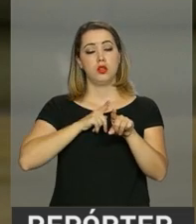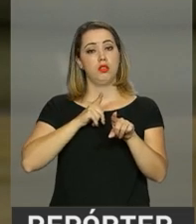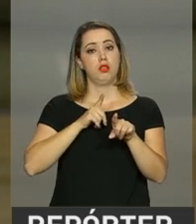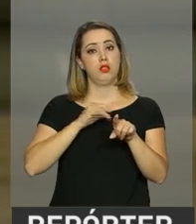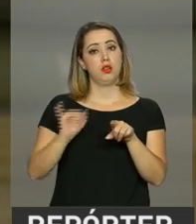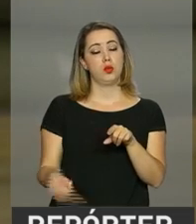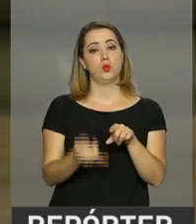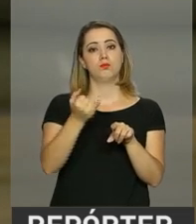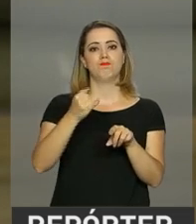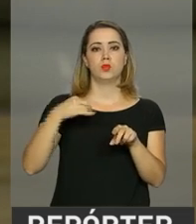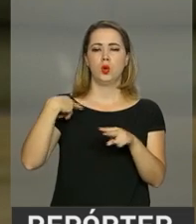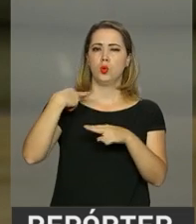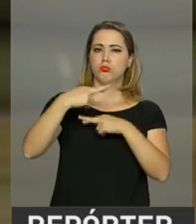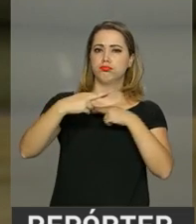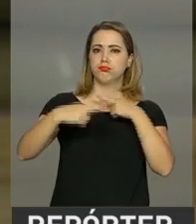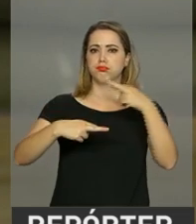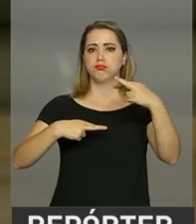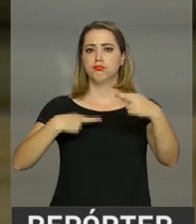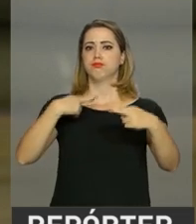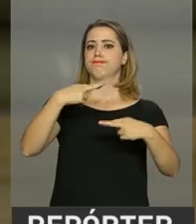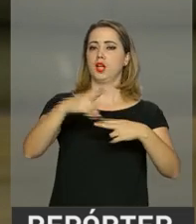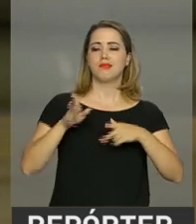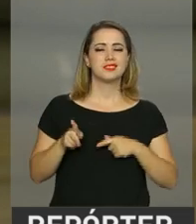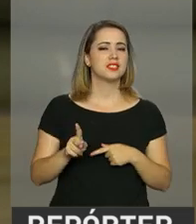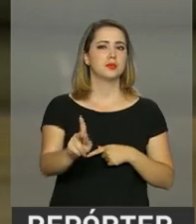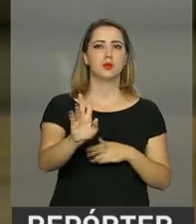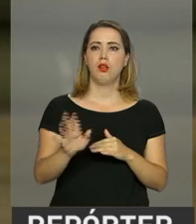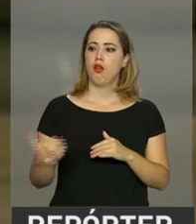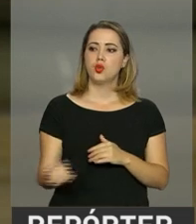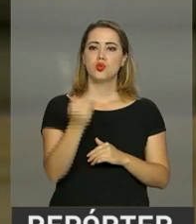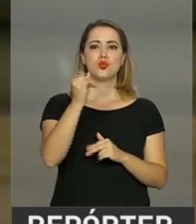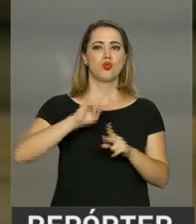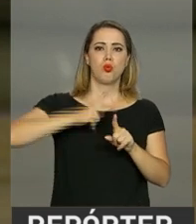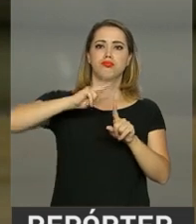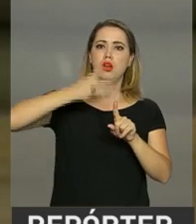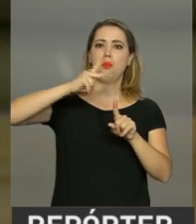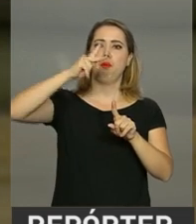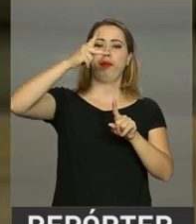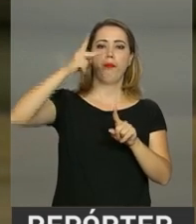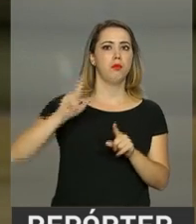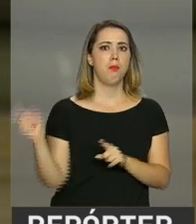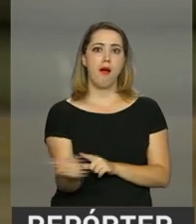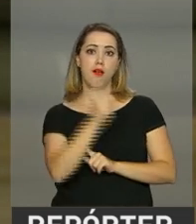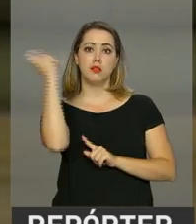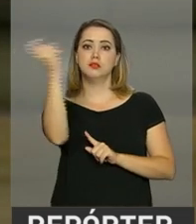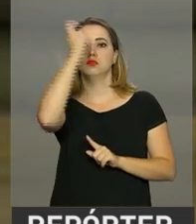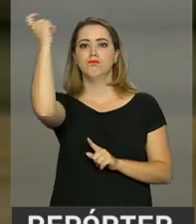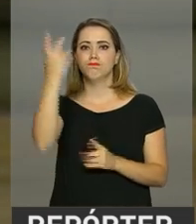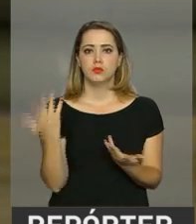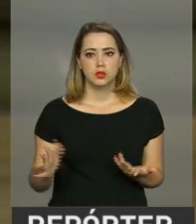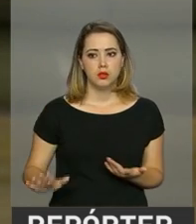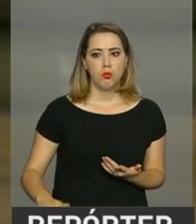juros do rotativo isso acontece sucessivamente com a cobrança de juros sobre juros de forma que a dívida vai